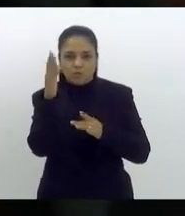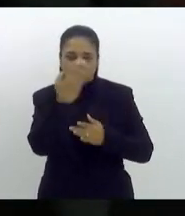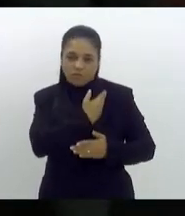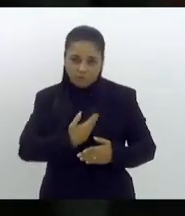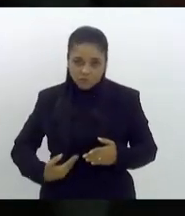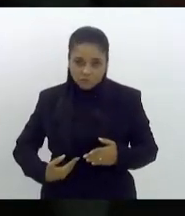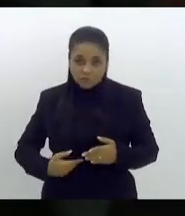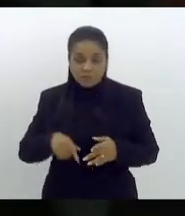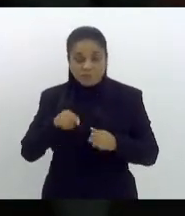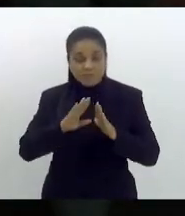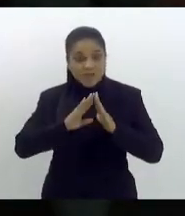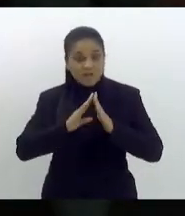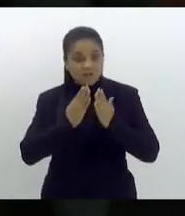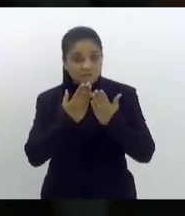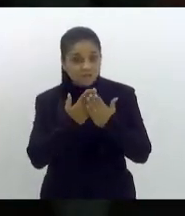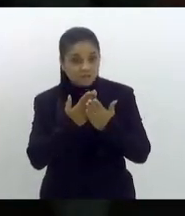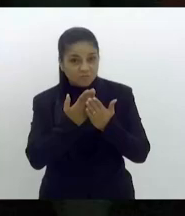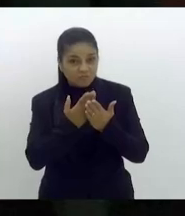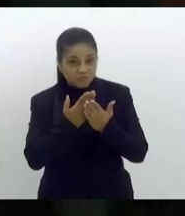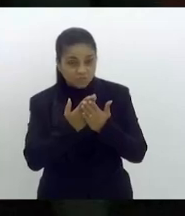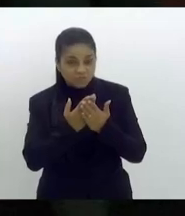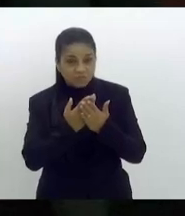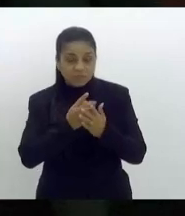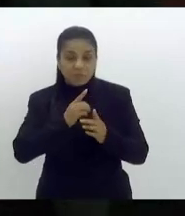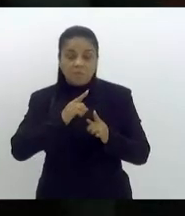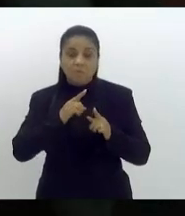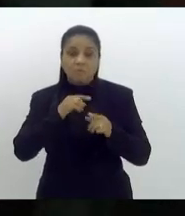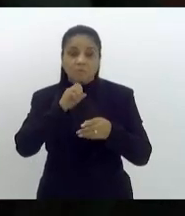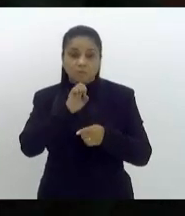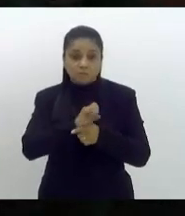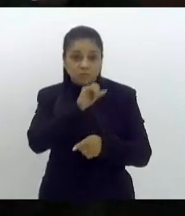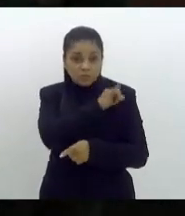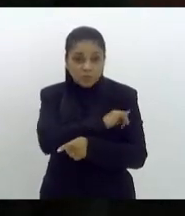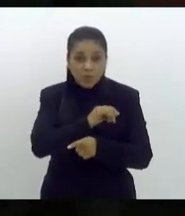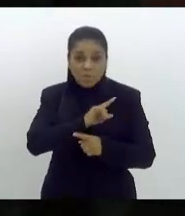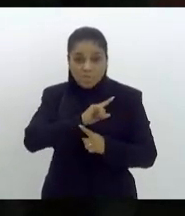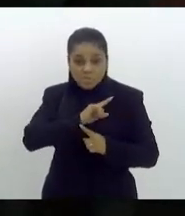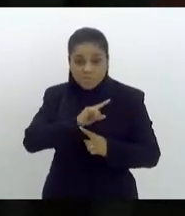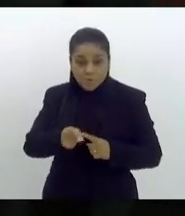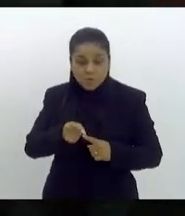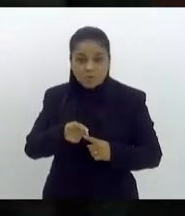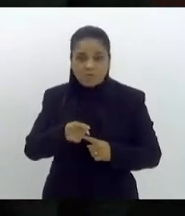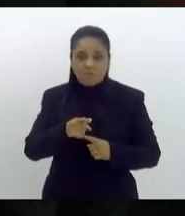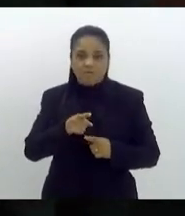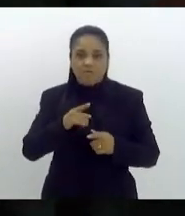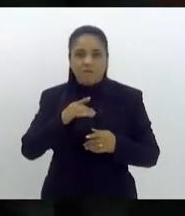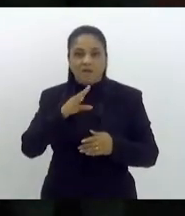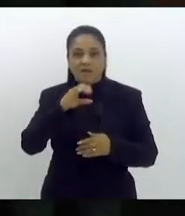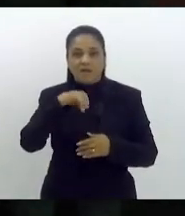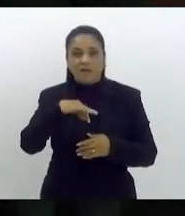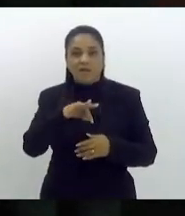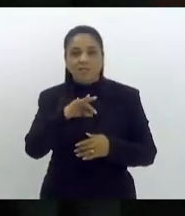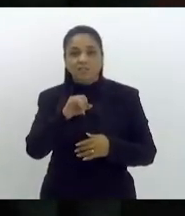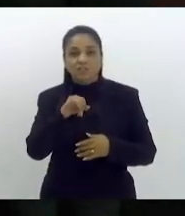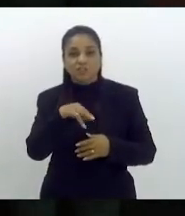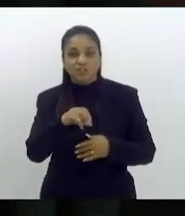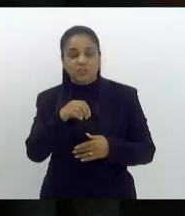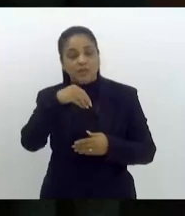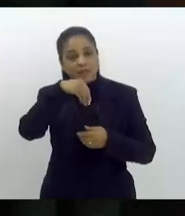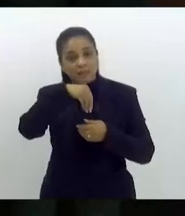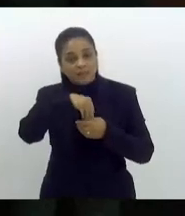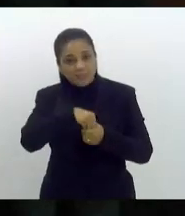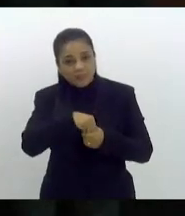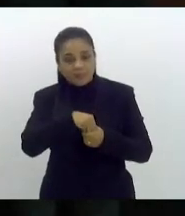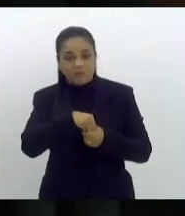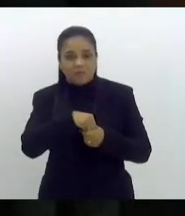Rio de Janeiro também são proibidas de terem cantinas privadas então nas escolas públicas do Rio de Janeiro